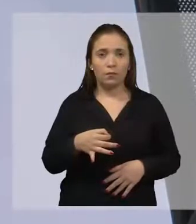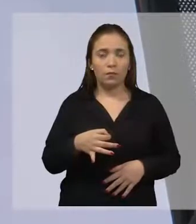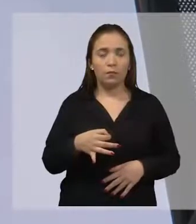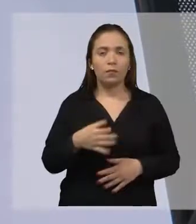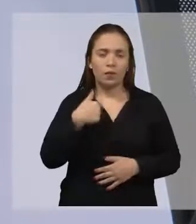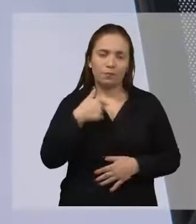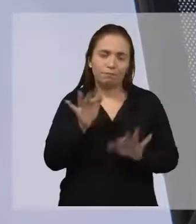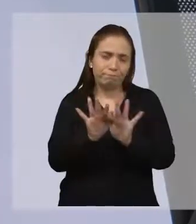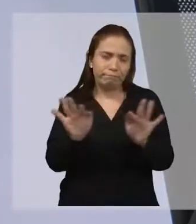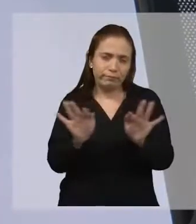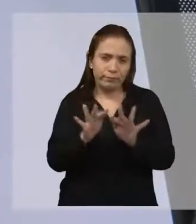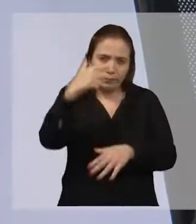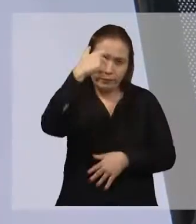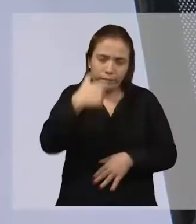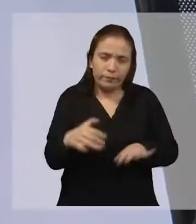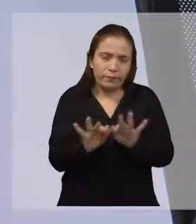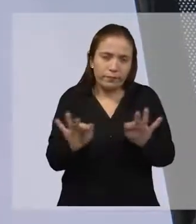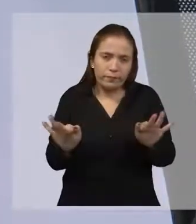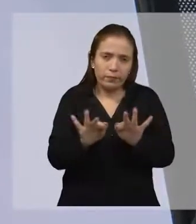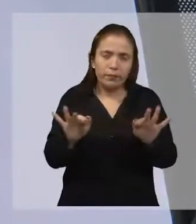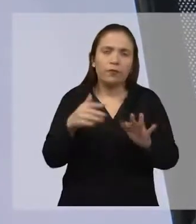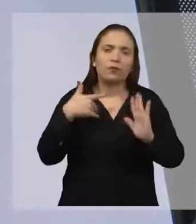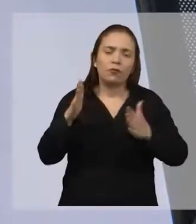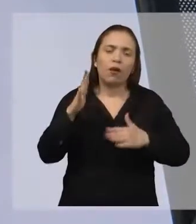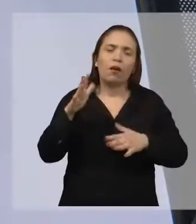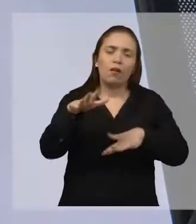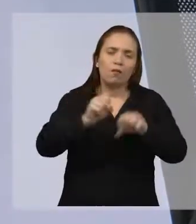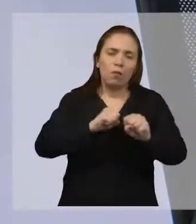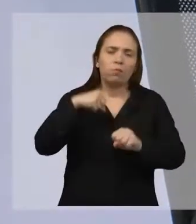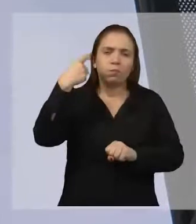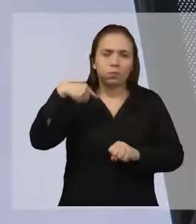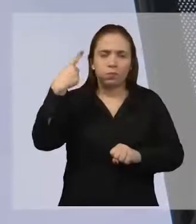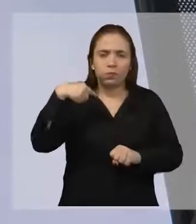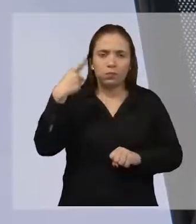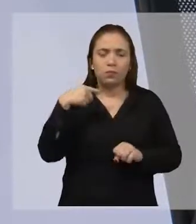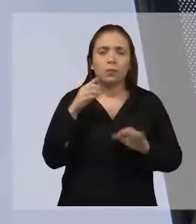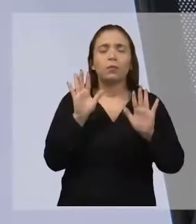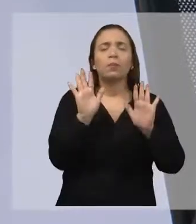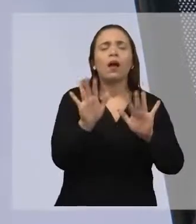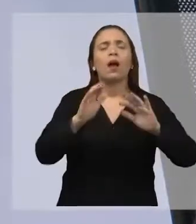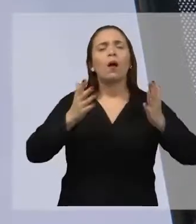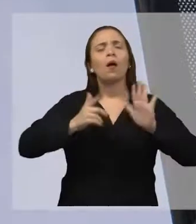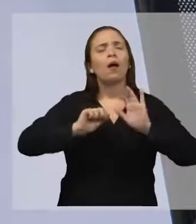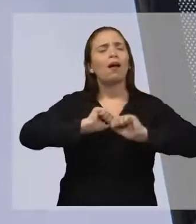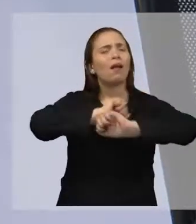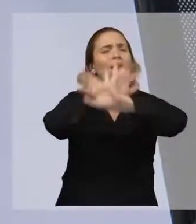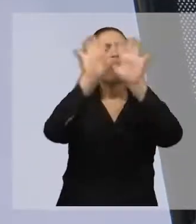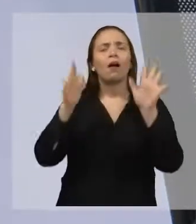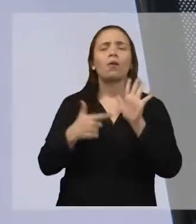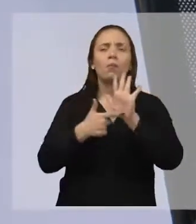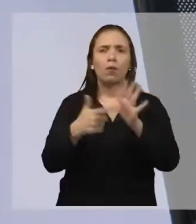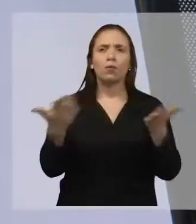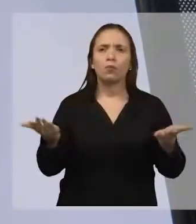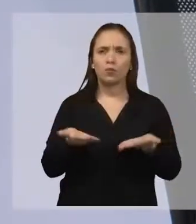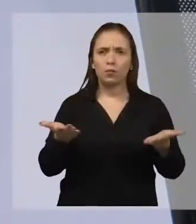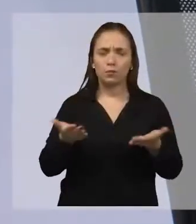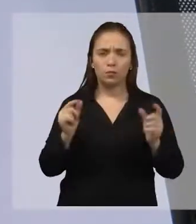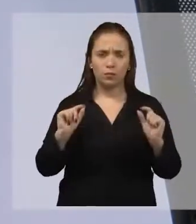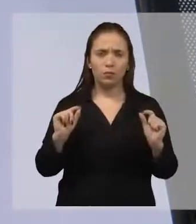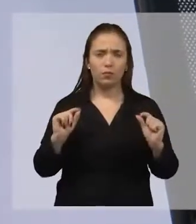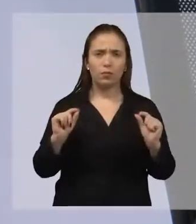de uma realidade histórica que não seja apenas condizente com uma categoria teórica ampla, foi o